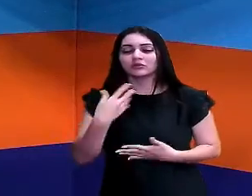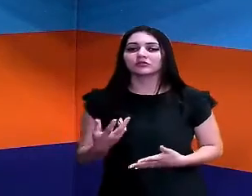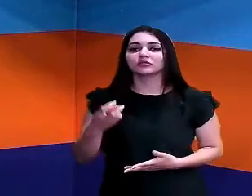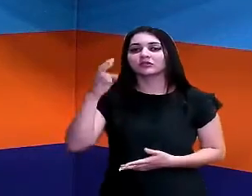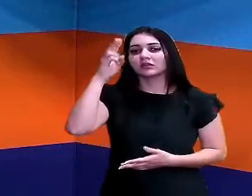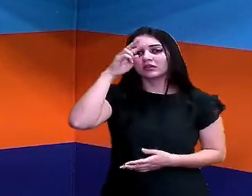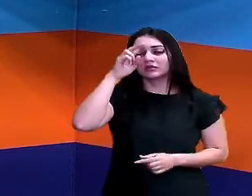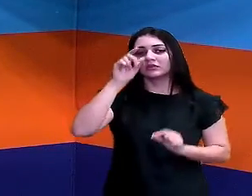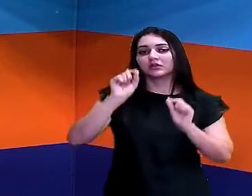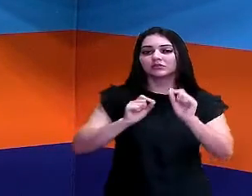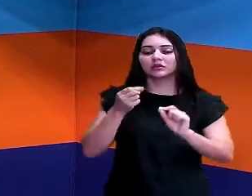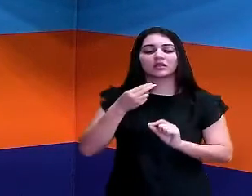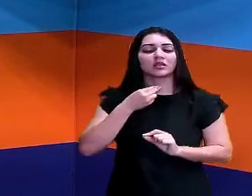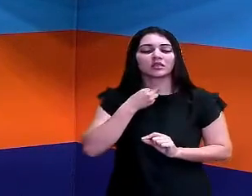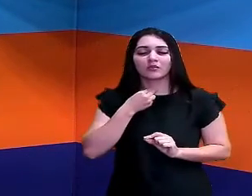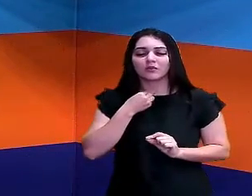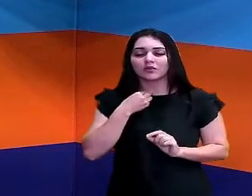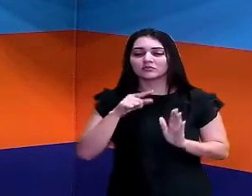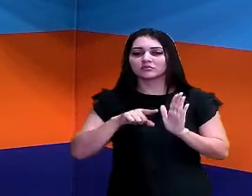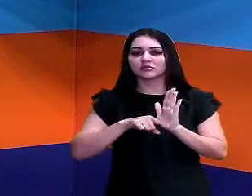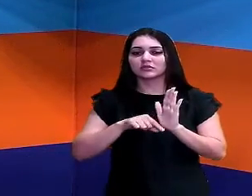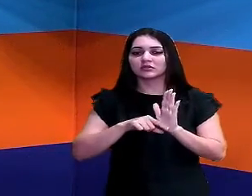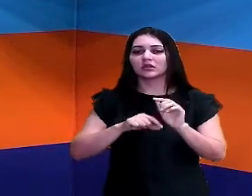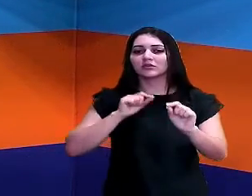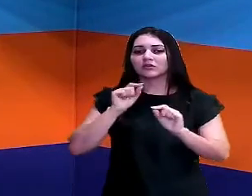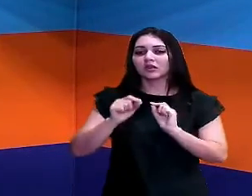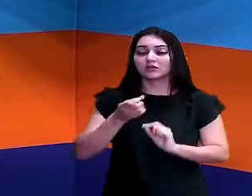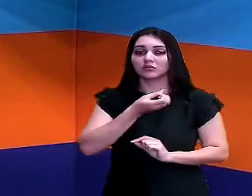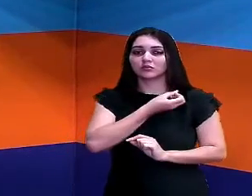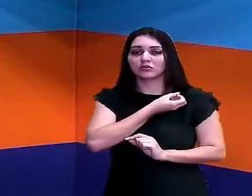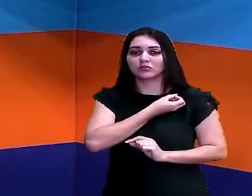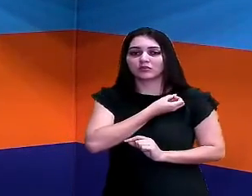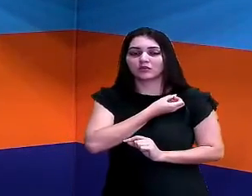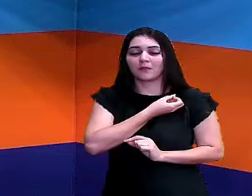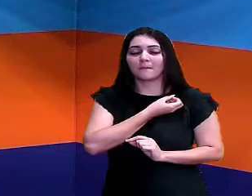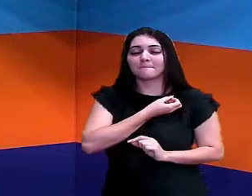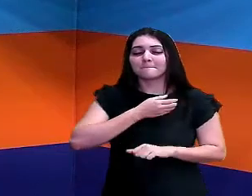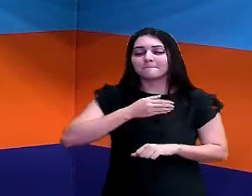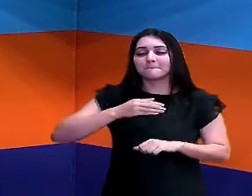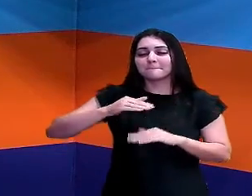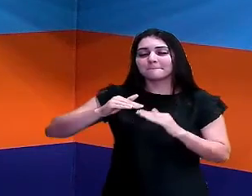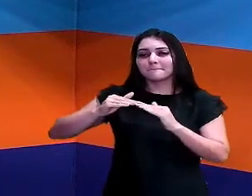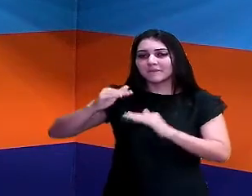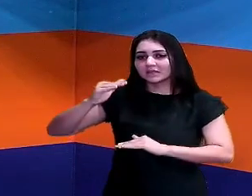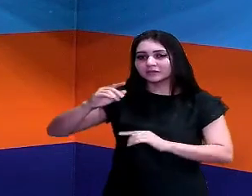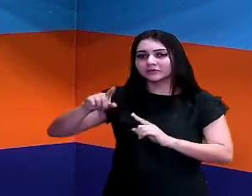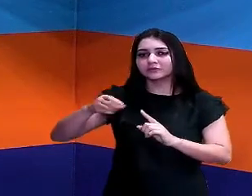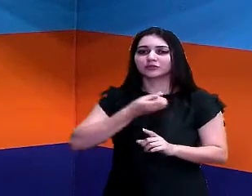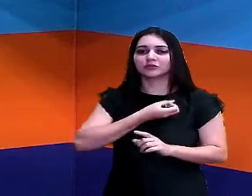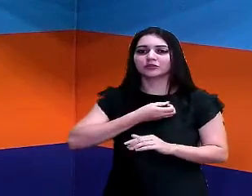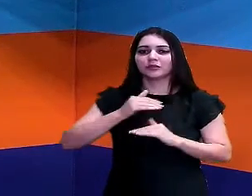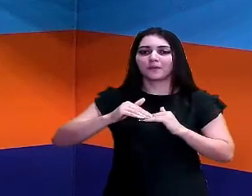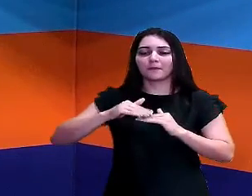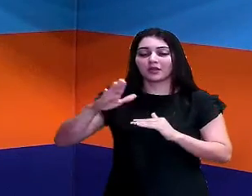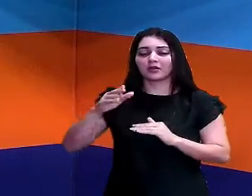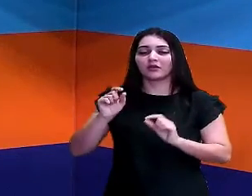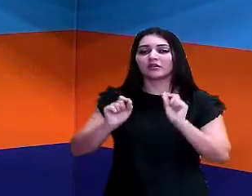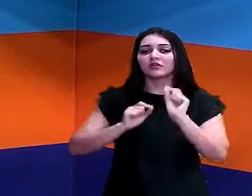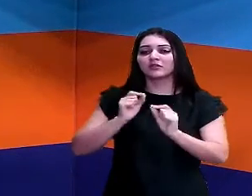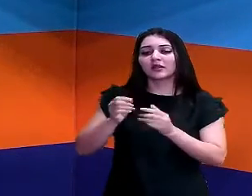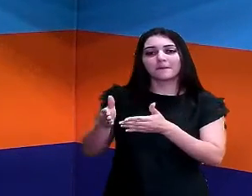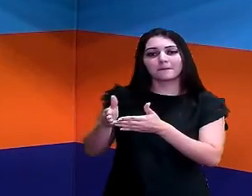Lembrando que eu não posso subtrair um número menor que o número maior. Então, eu vou pedir emprestado. E a